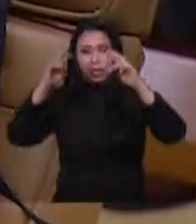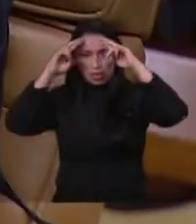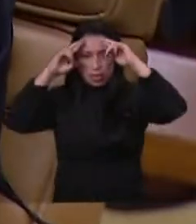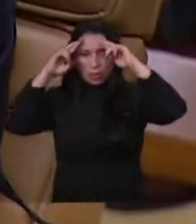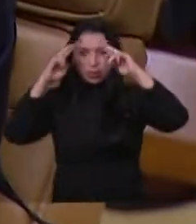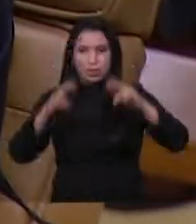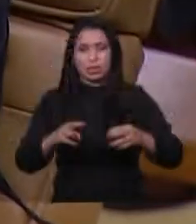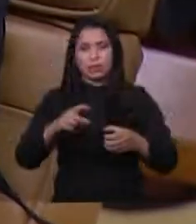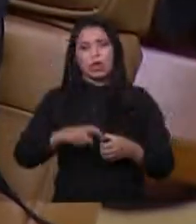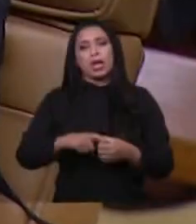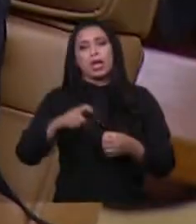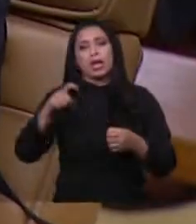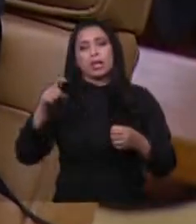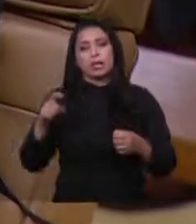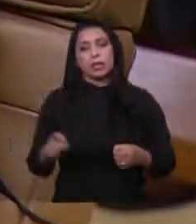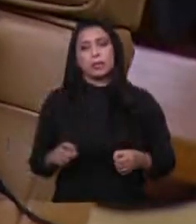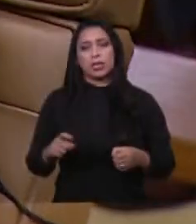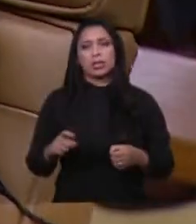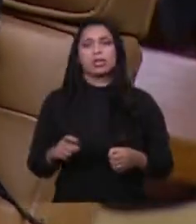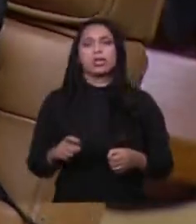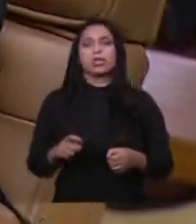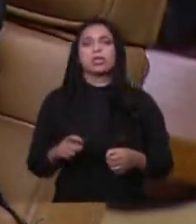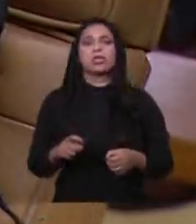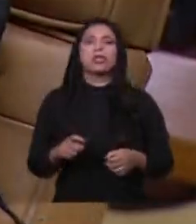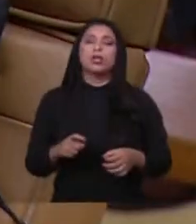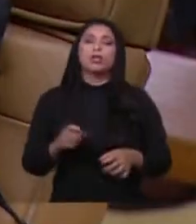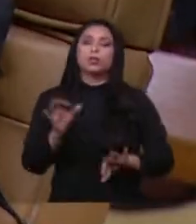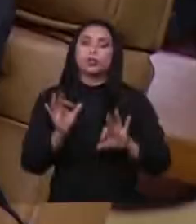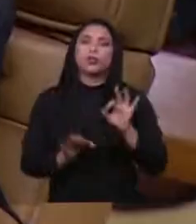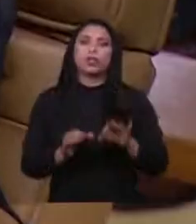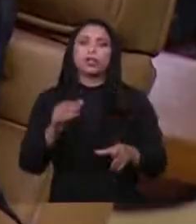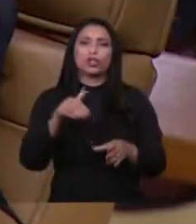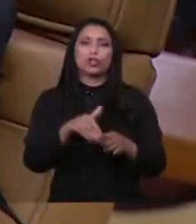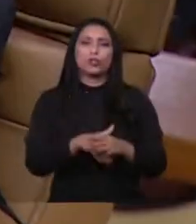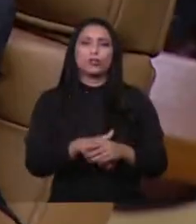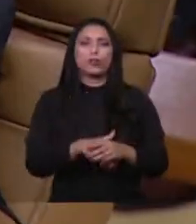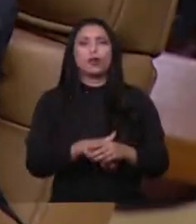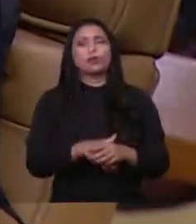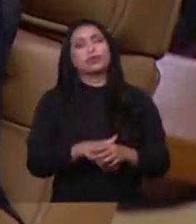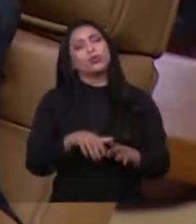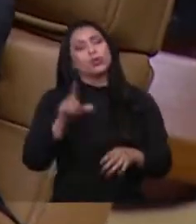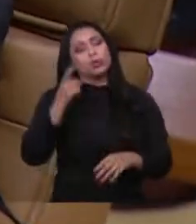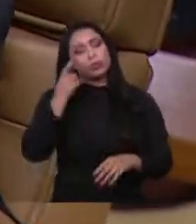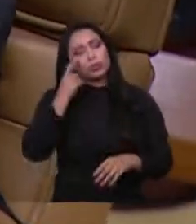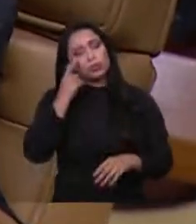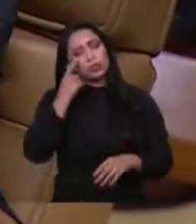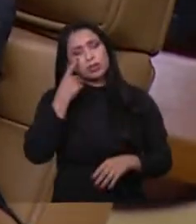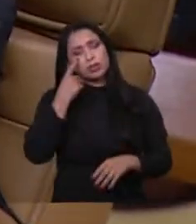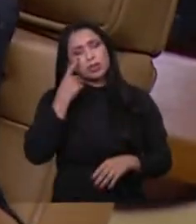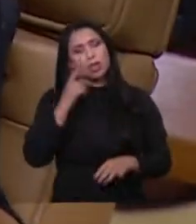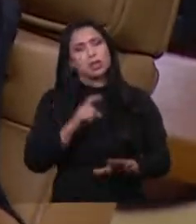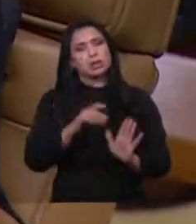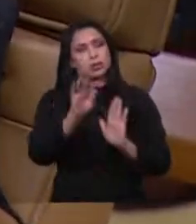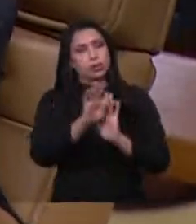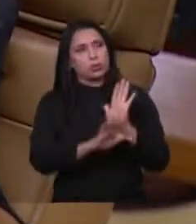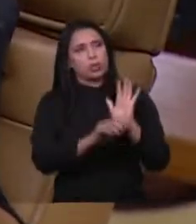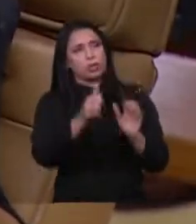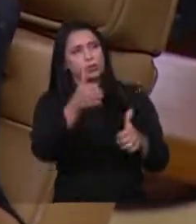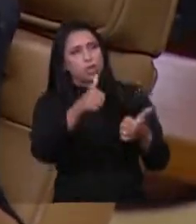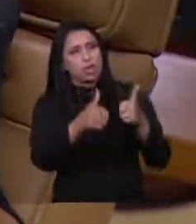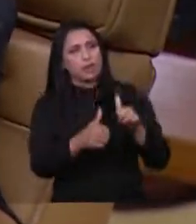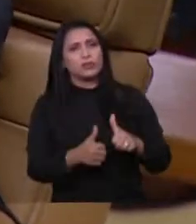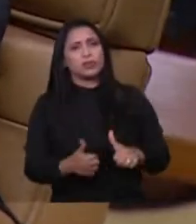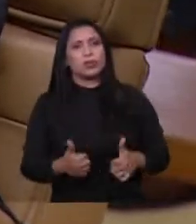jurídica do voto do eminente revisor. Eu fiz algumas anotações, senhor presidente, porque, no meu modo de ver,